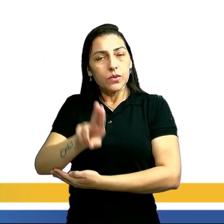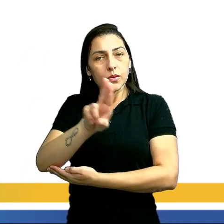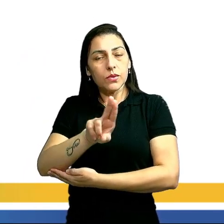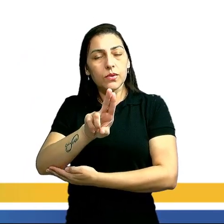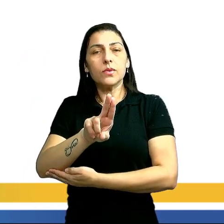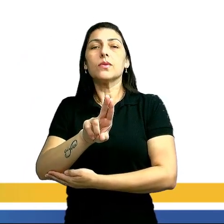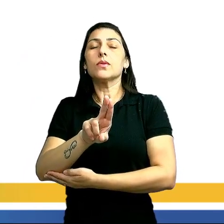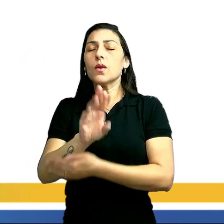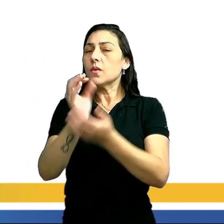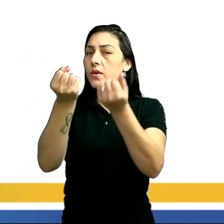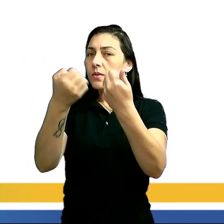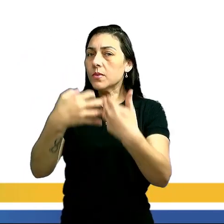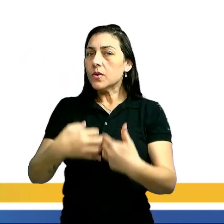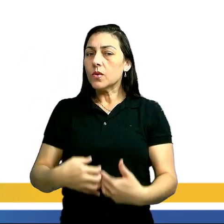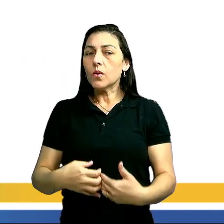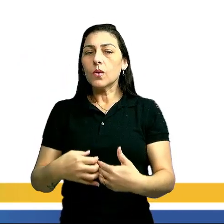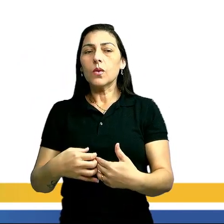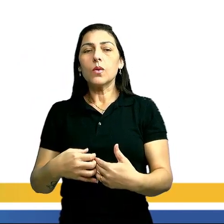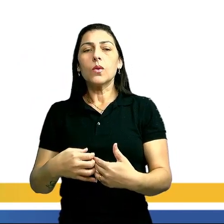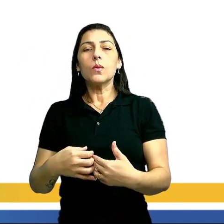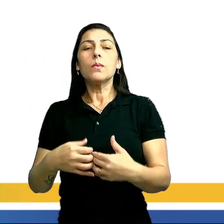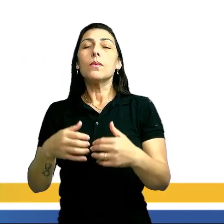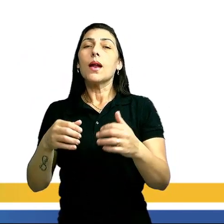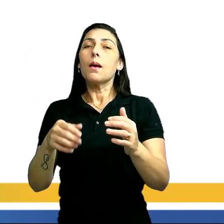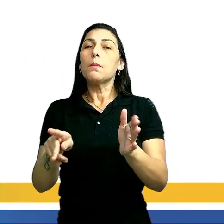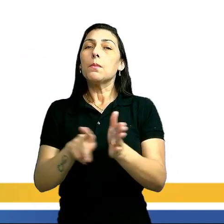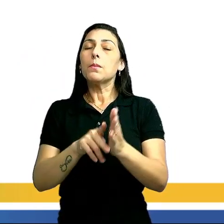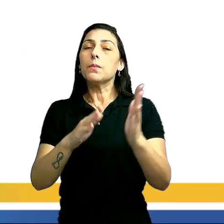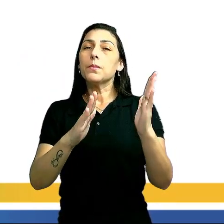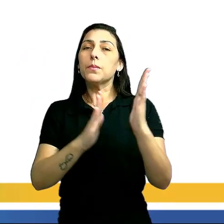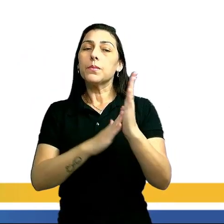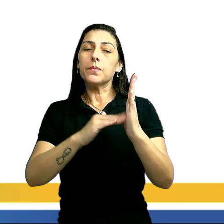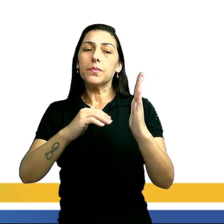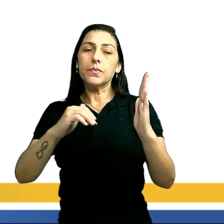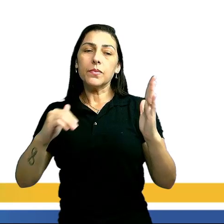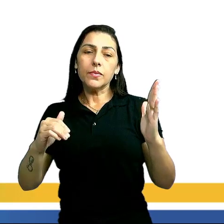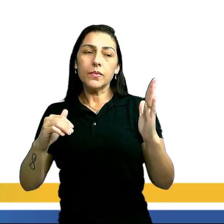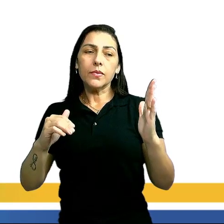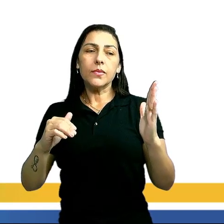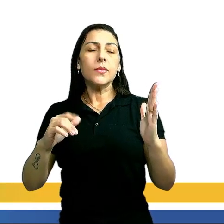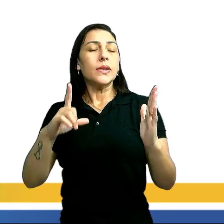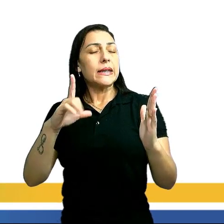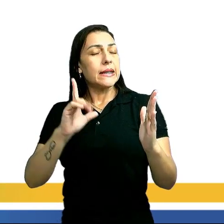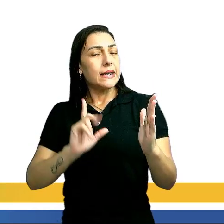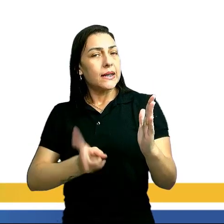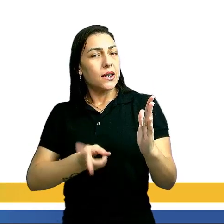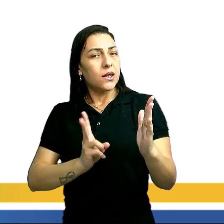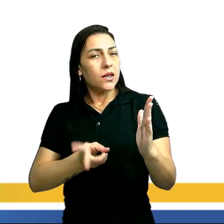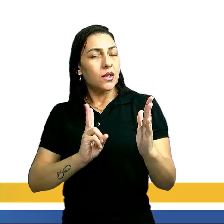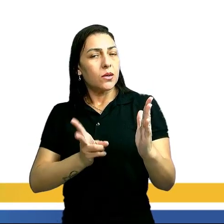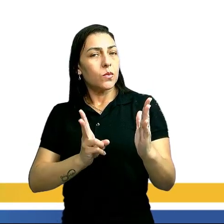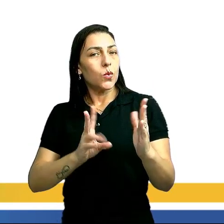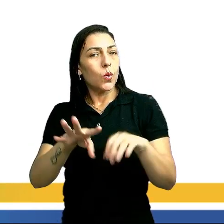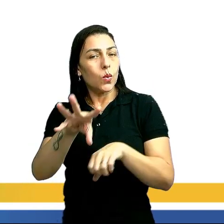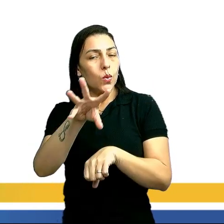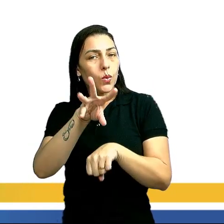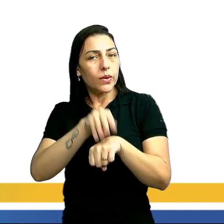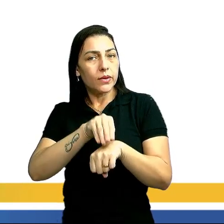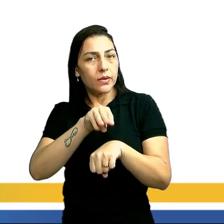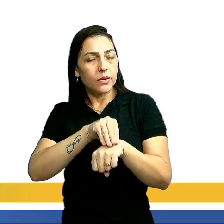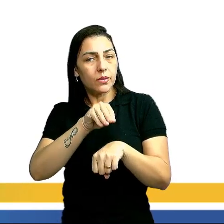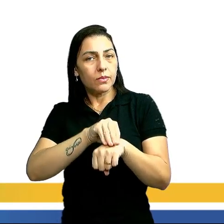e definiu um termo para a estética. Então, o termo estética, como sendo uma área do